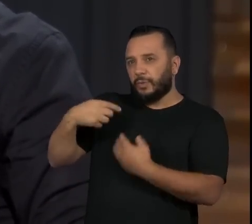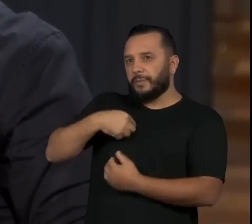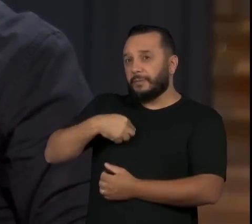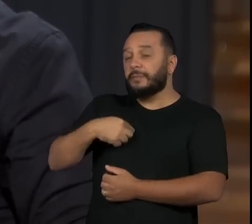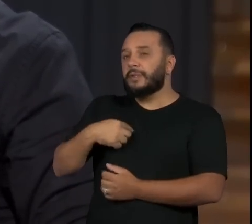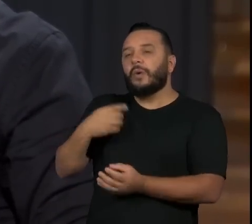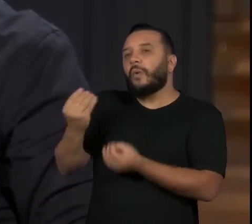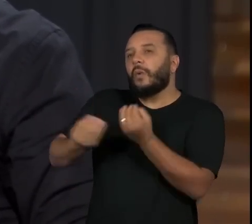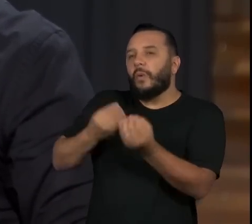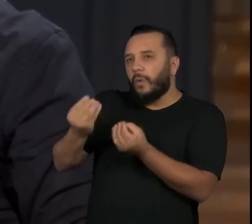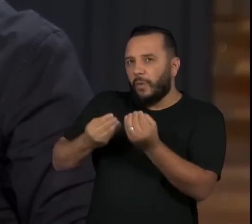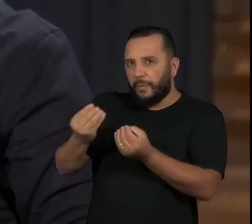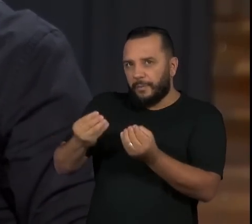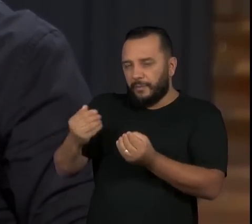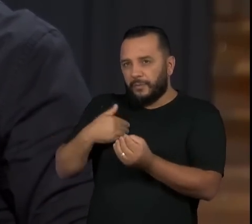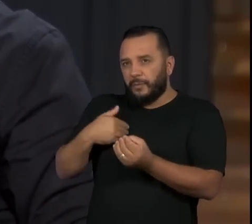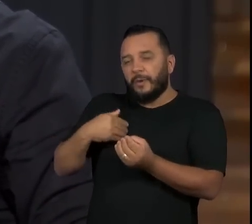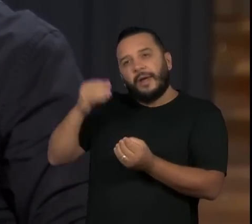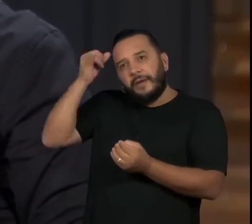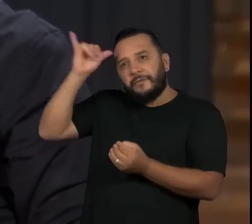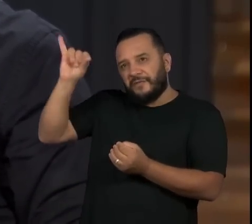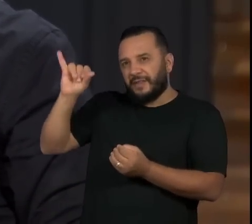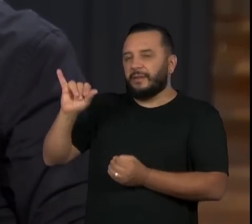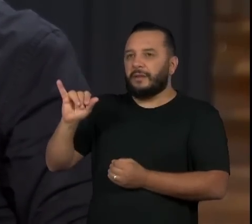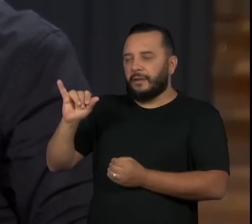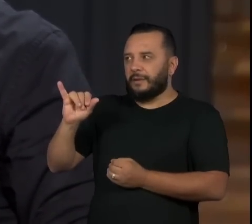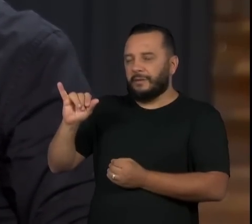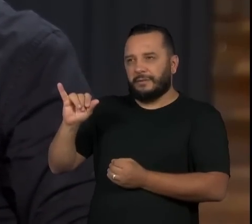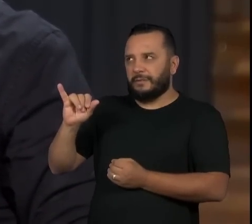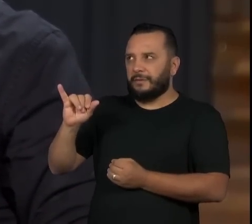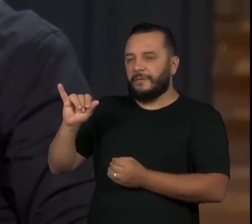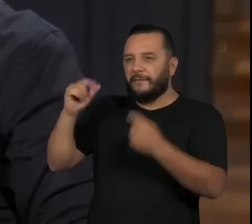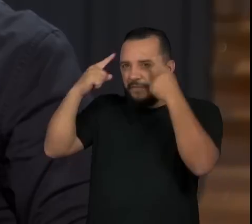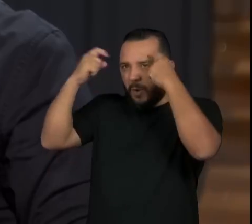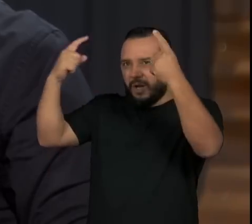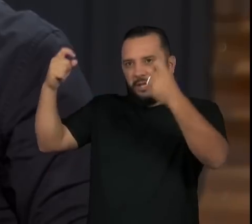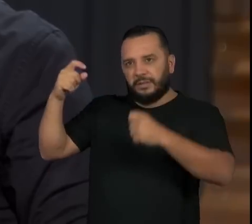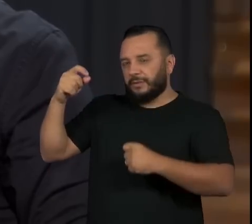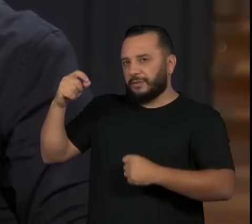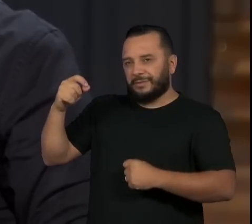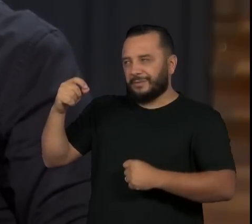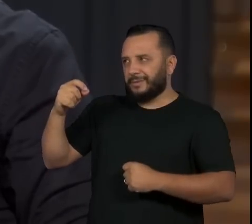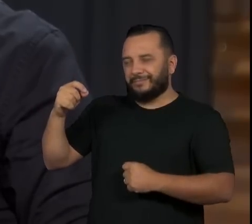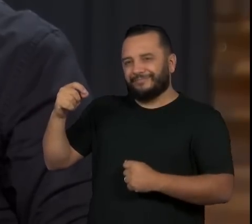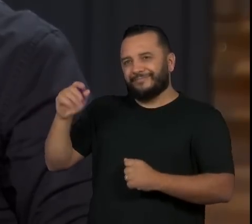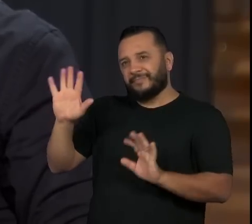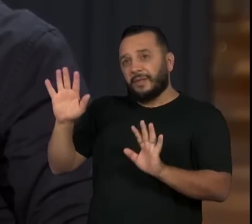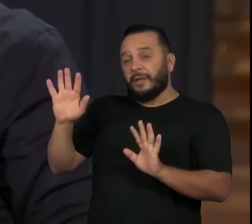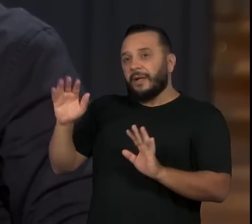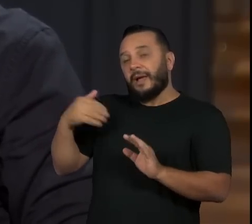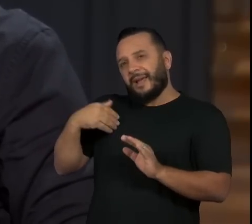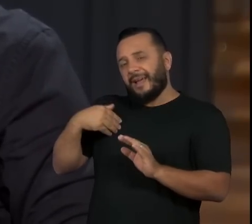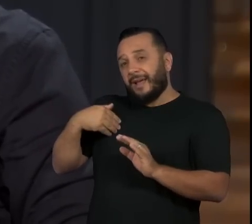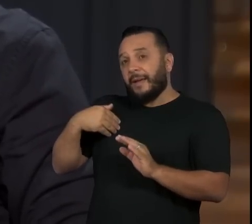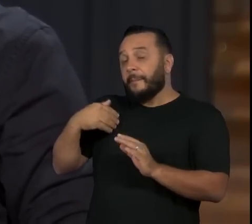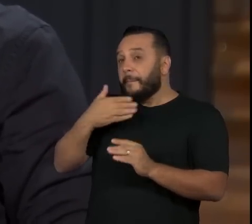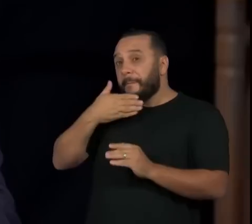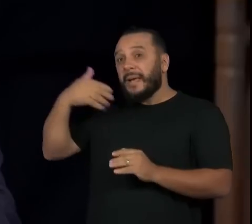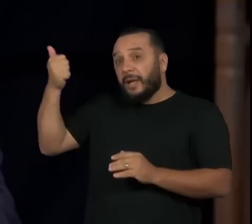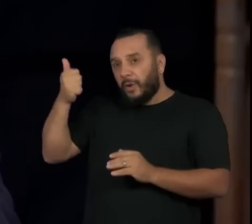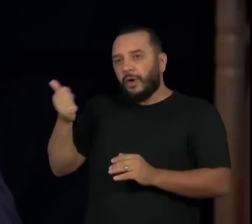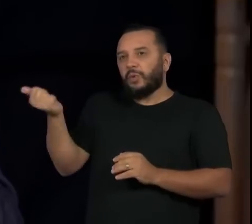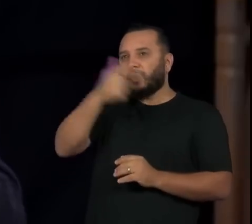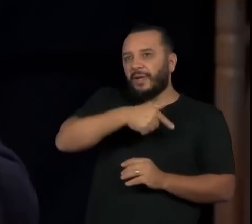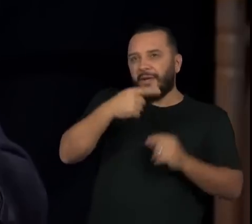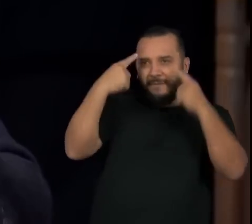o caminho da não violência é muito mais eficaz do que o caminho da violência. E você